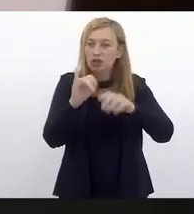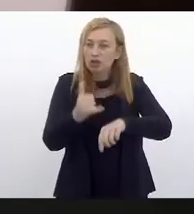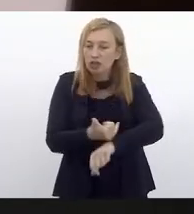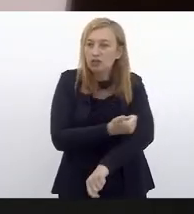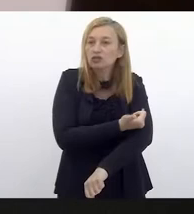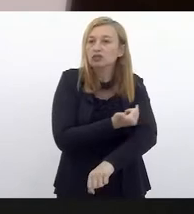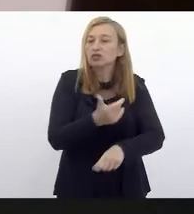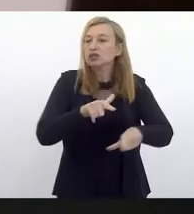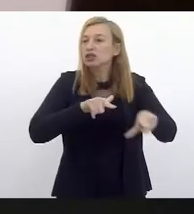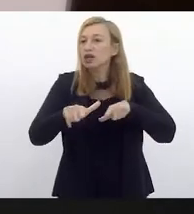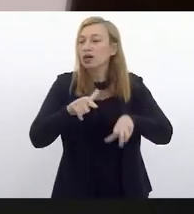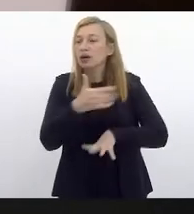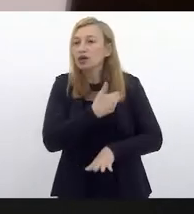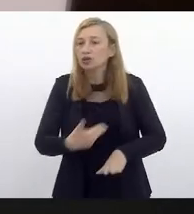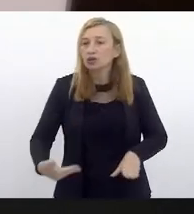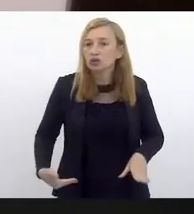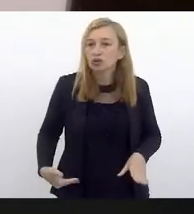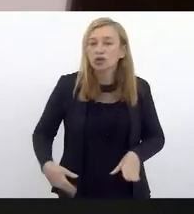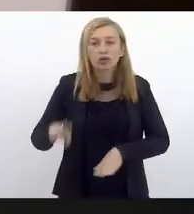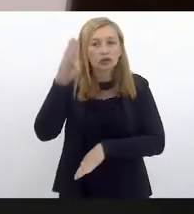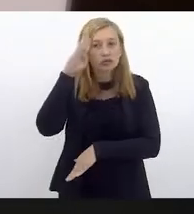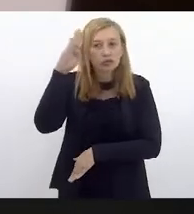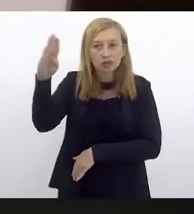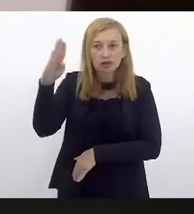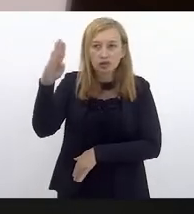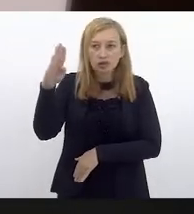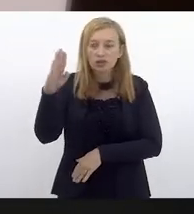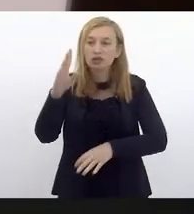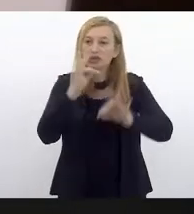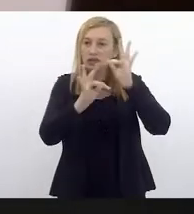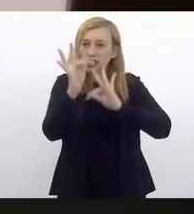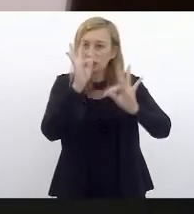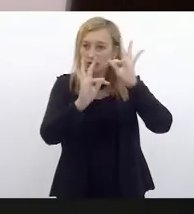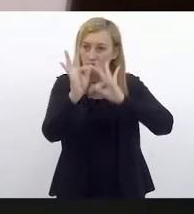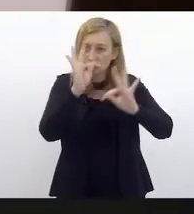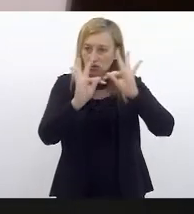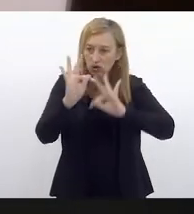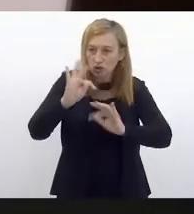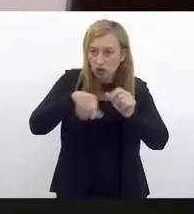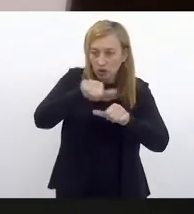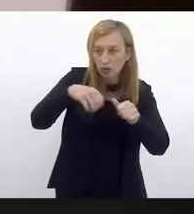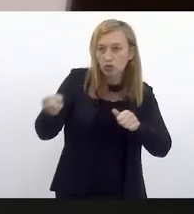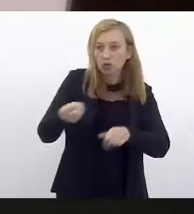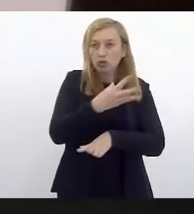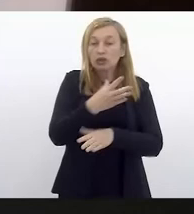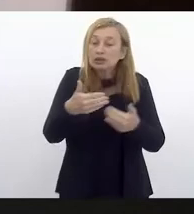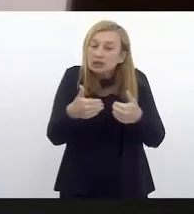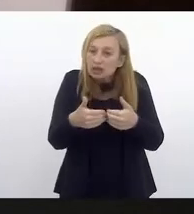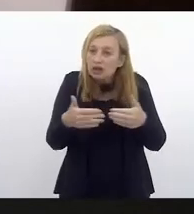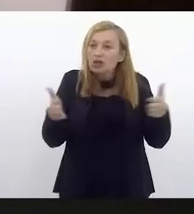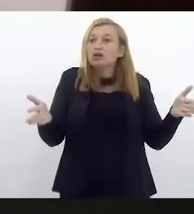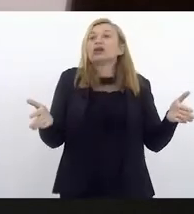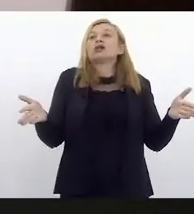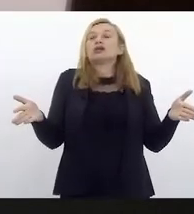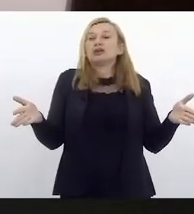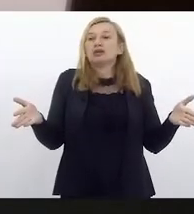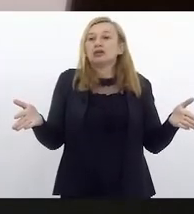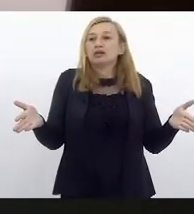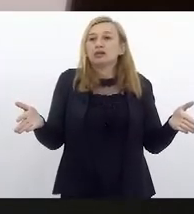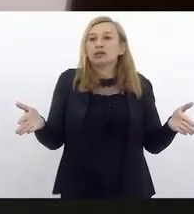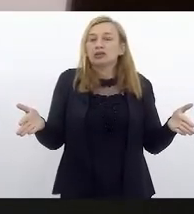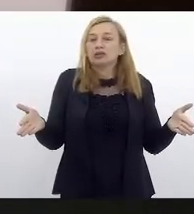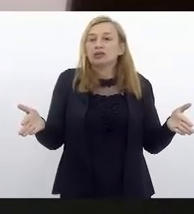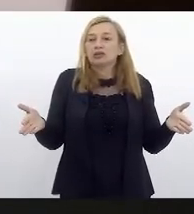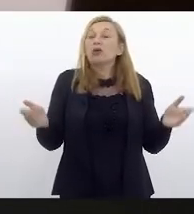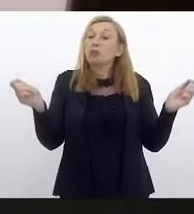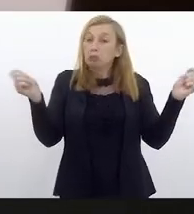de serviços públicos, principalmente em tecnologia de inovação. Então, está aberto aí o leque